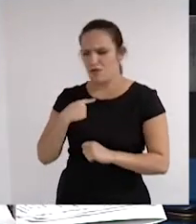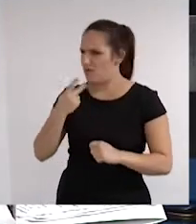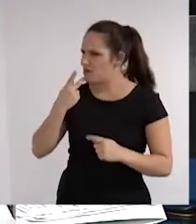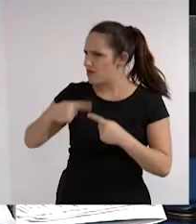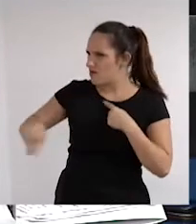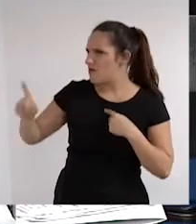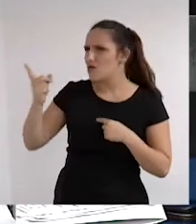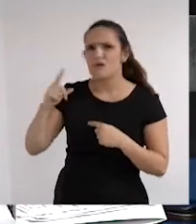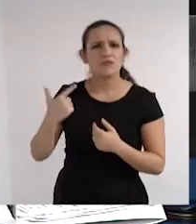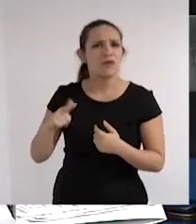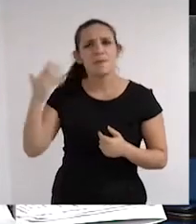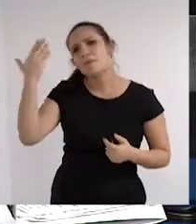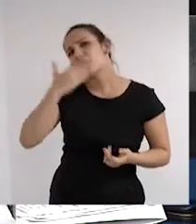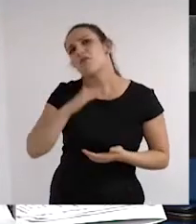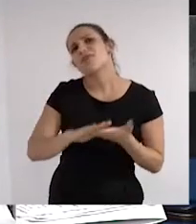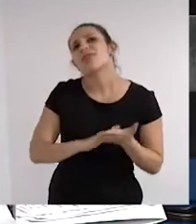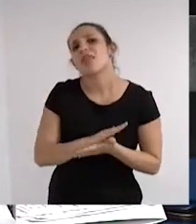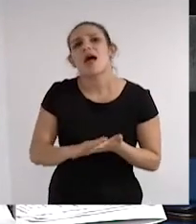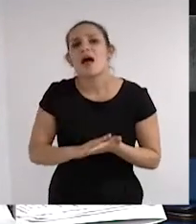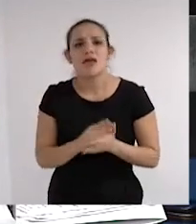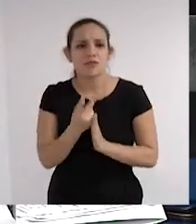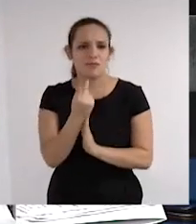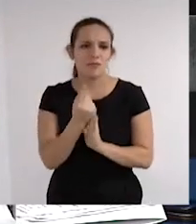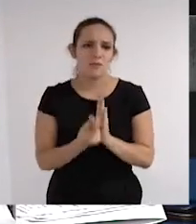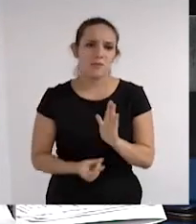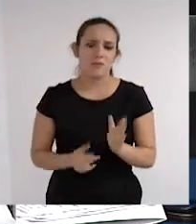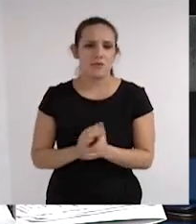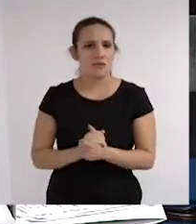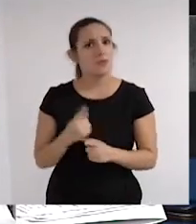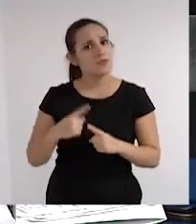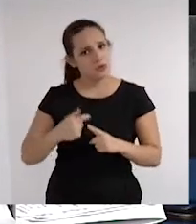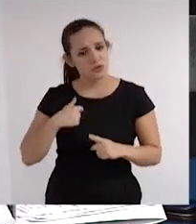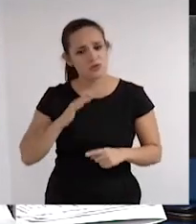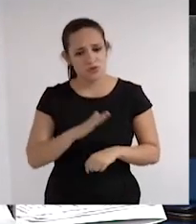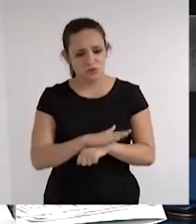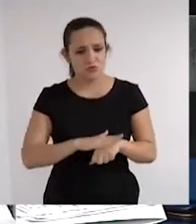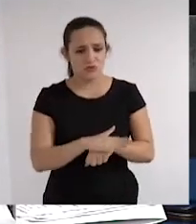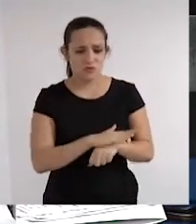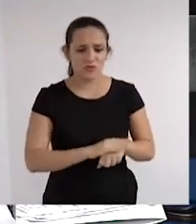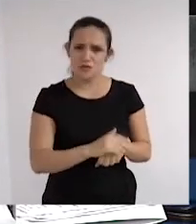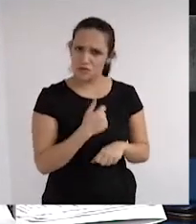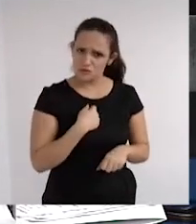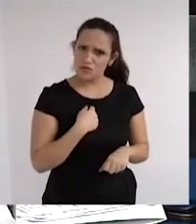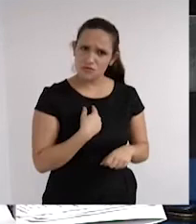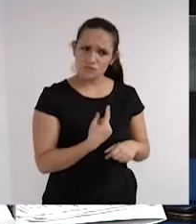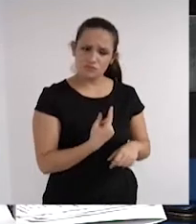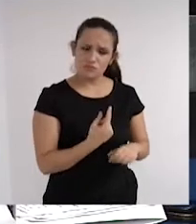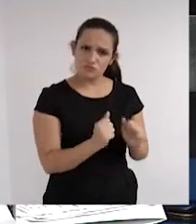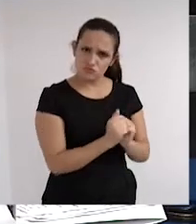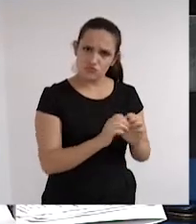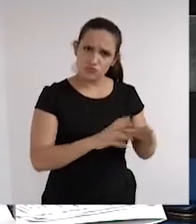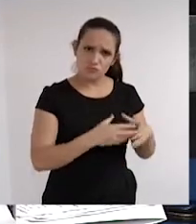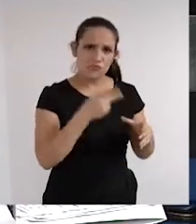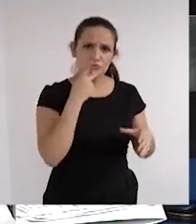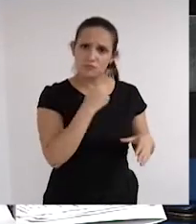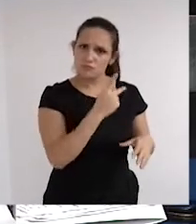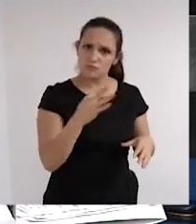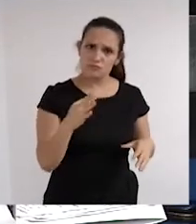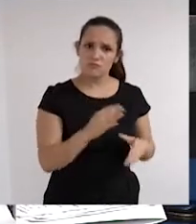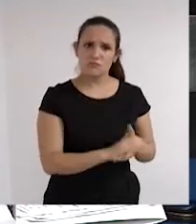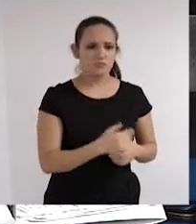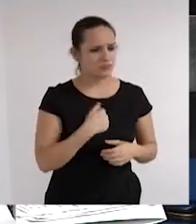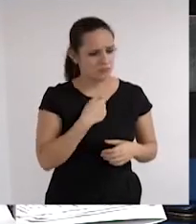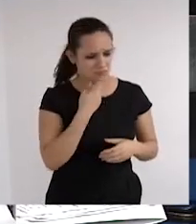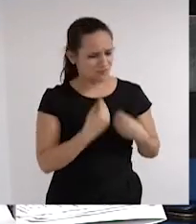outra posição, e a nossa bancada também nesse sentido, porque nós conversamos sobre isso, e eu tinha a responsabilidade de falar sobre o tema, porque eu sou da Comissão